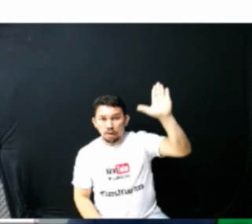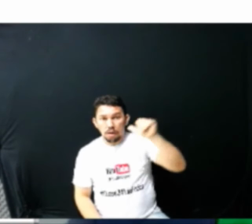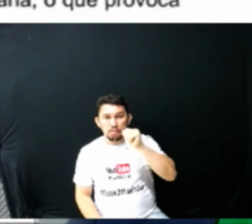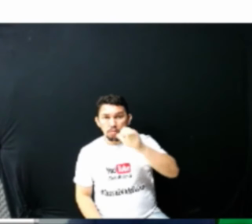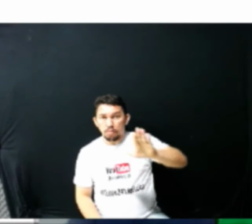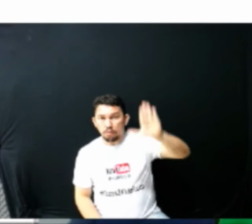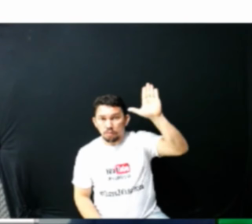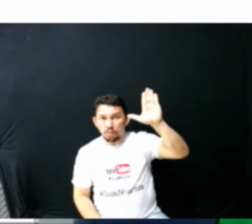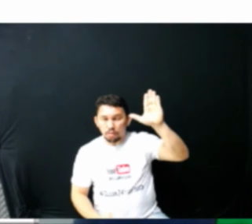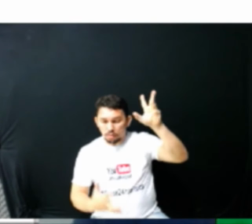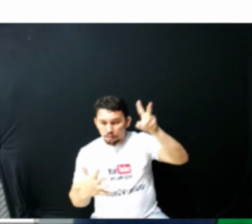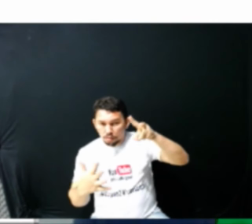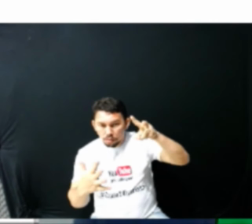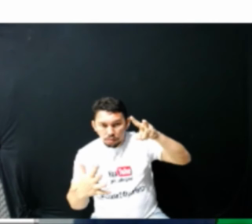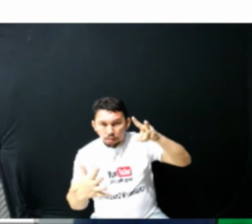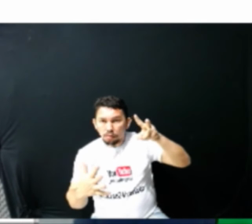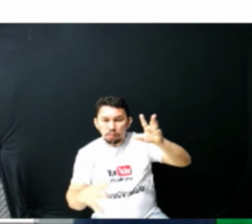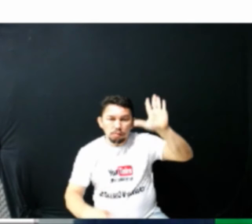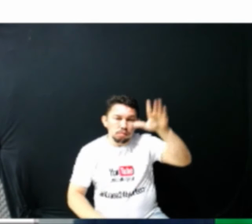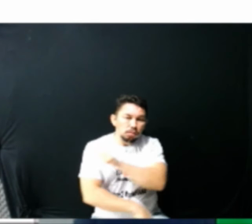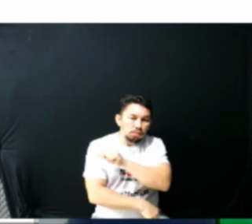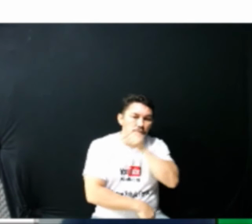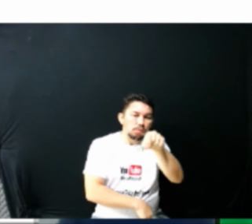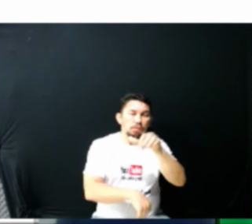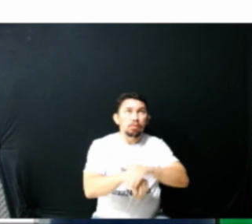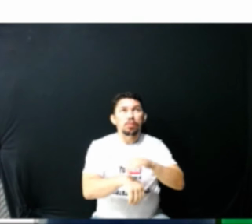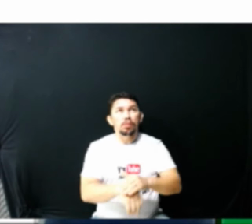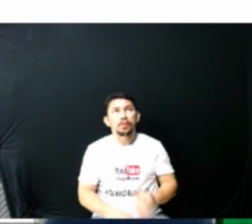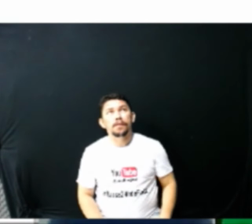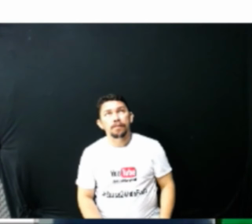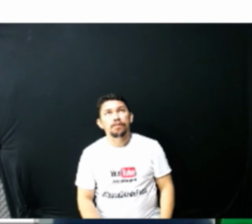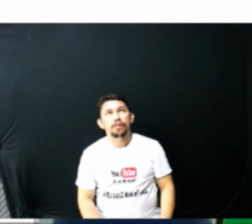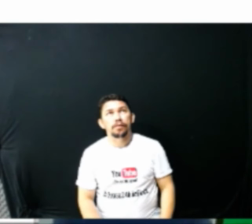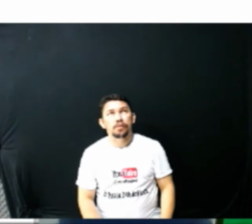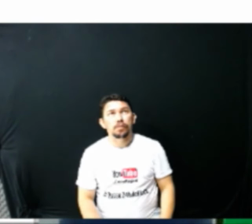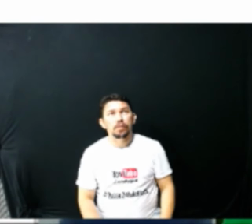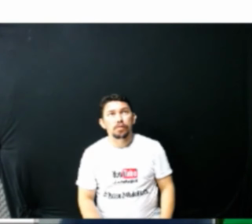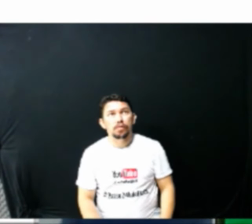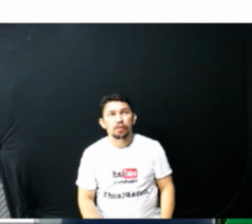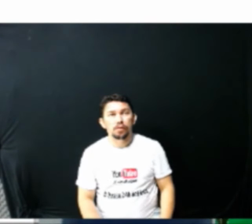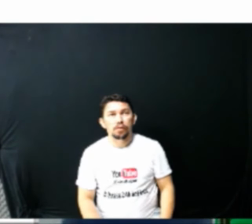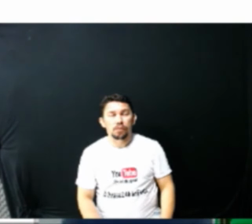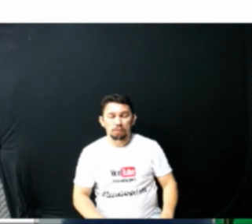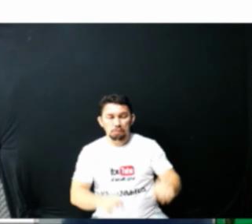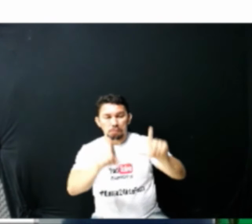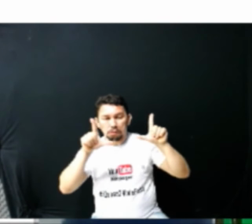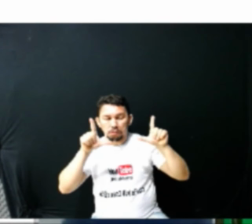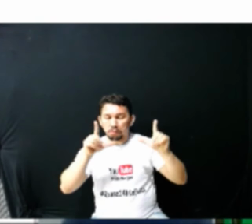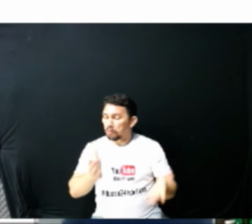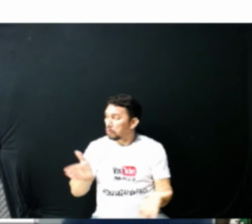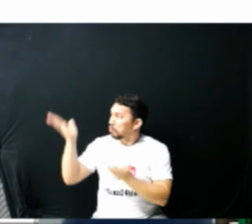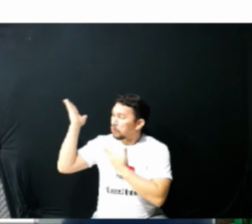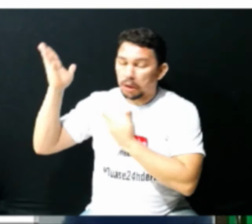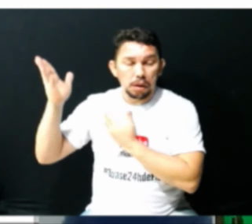questão, e pronto, essa daí. Coloquei a questão no quadro, né? Pediram para resolver, e